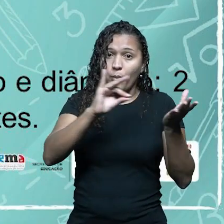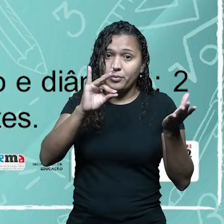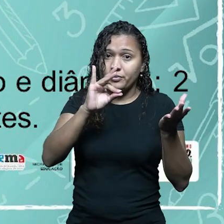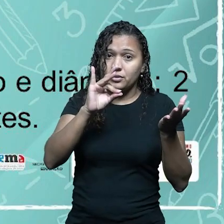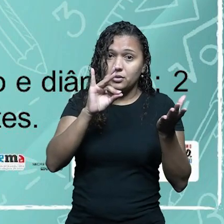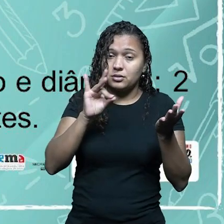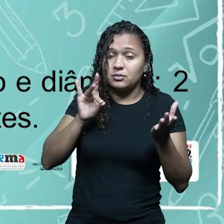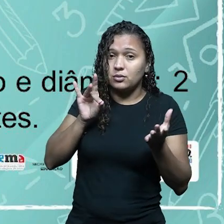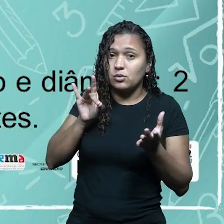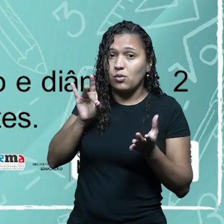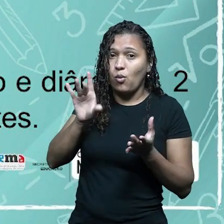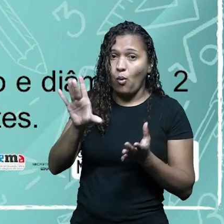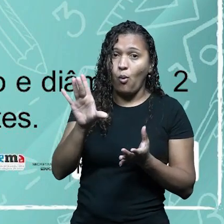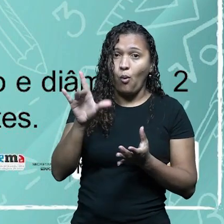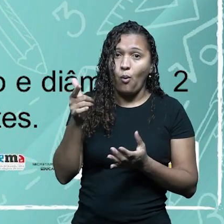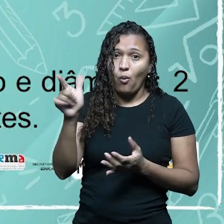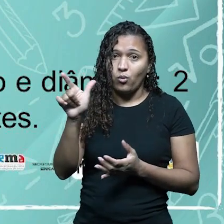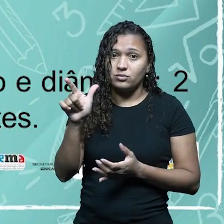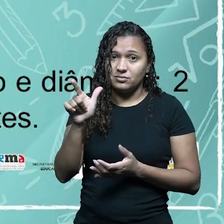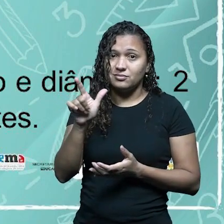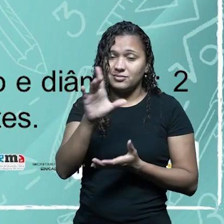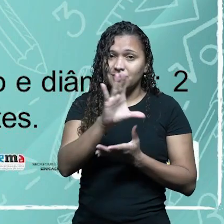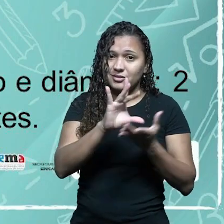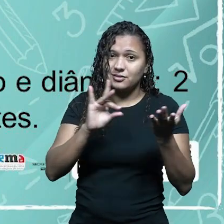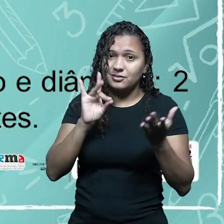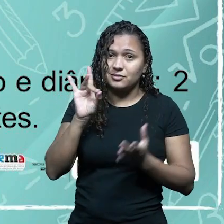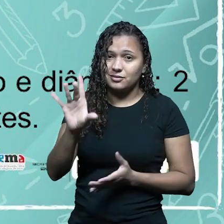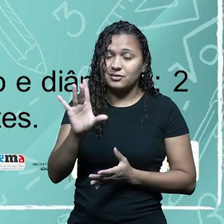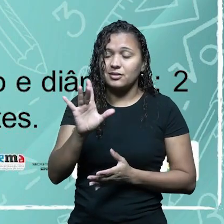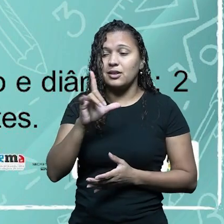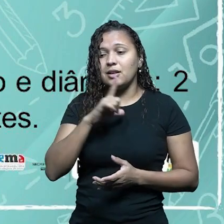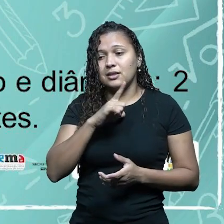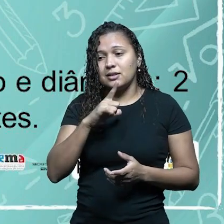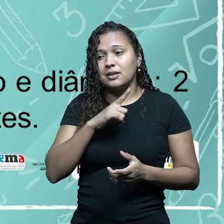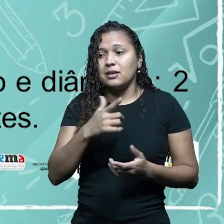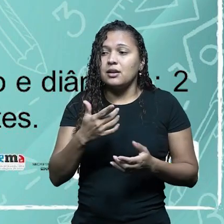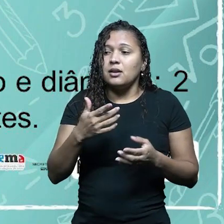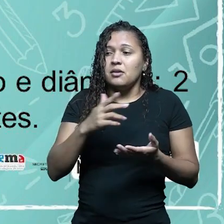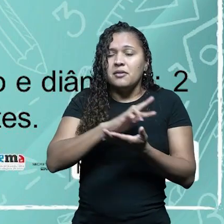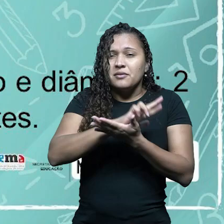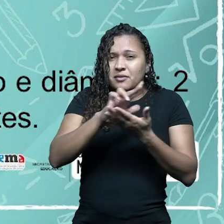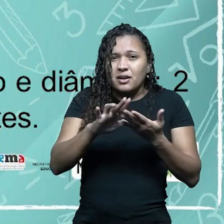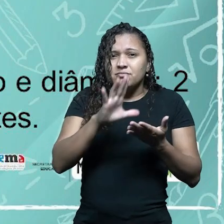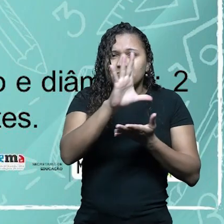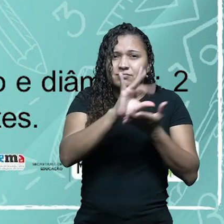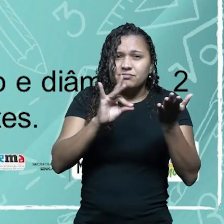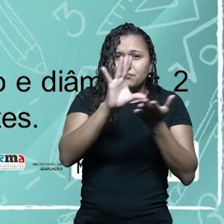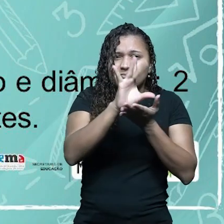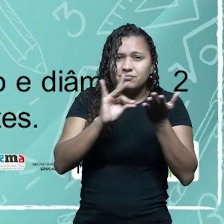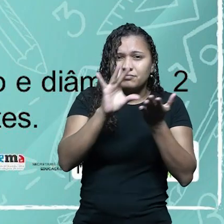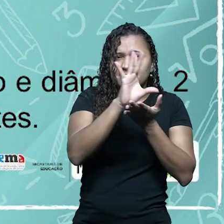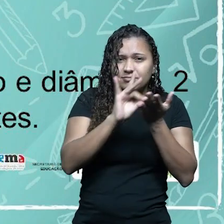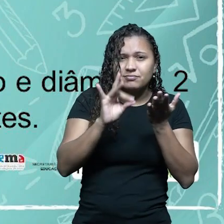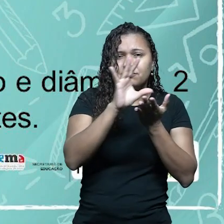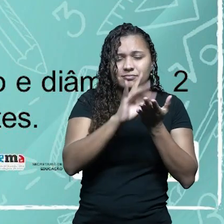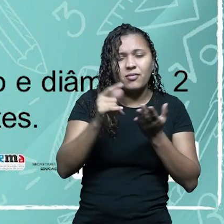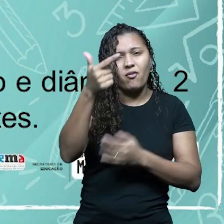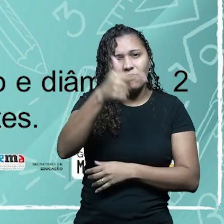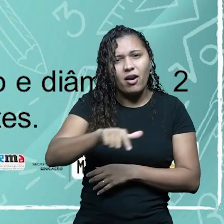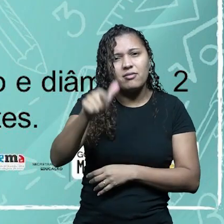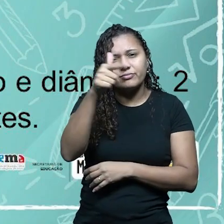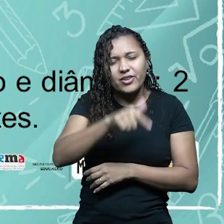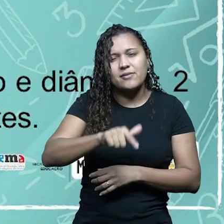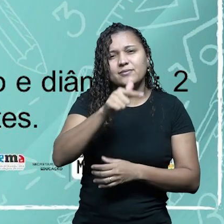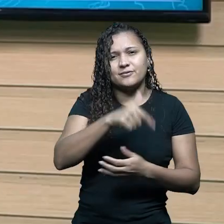de um ponto base para um ponto final. A opção múltiplos permite a cópia do mesmo objeto